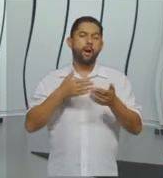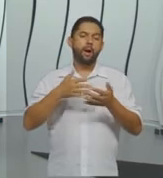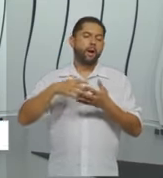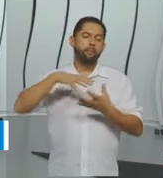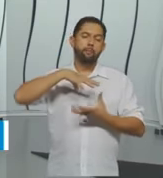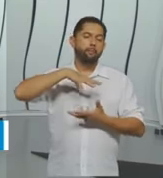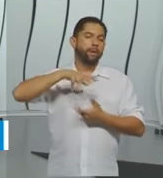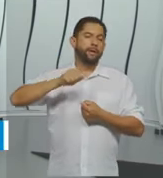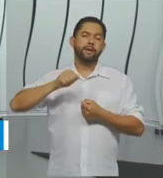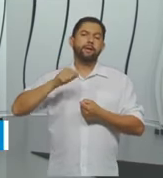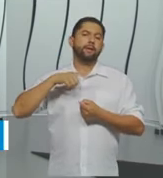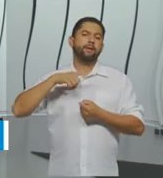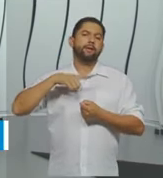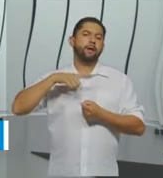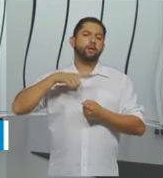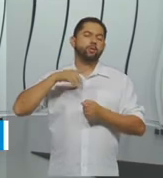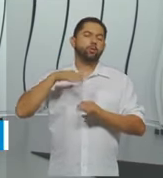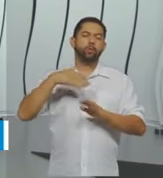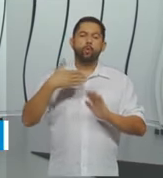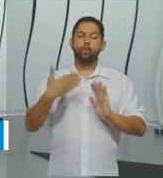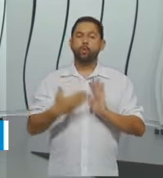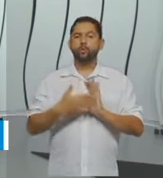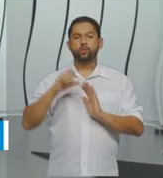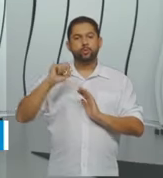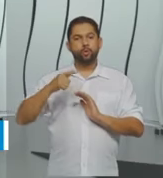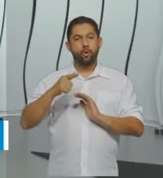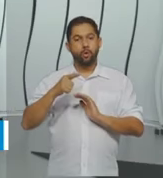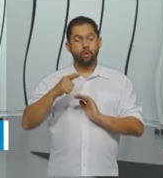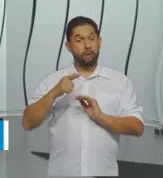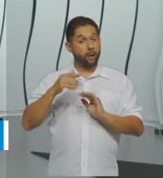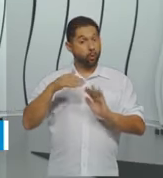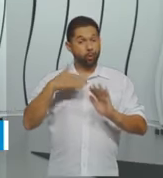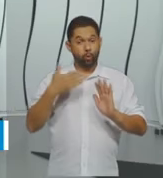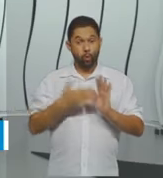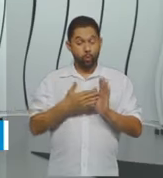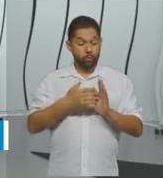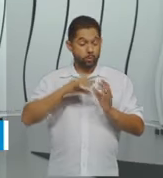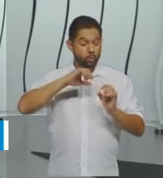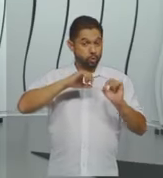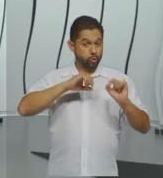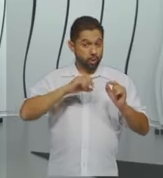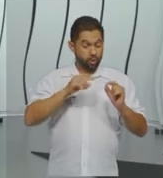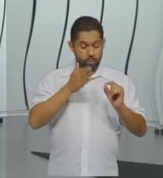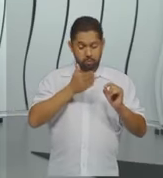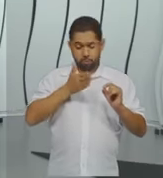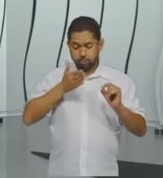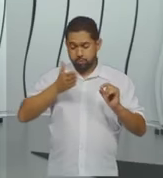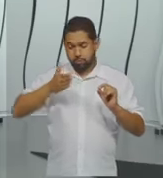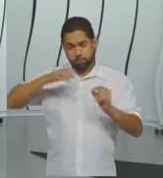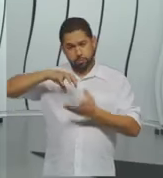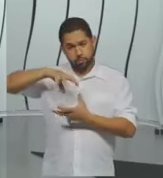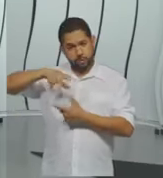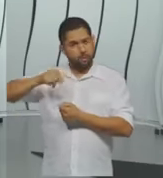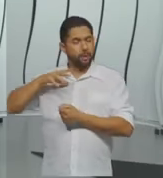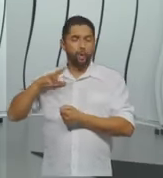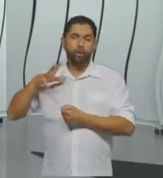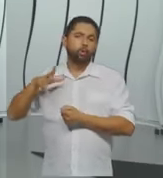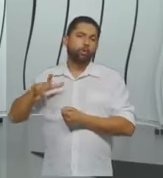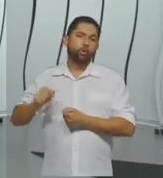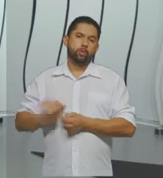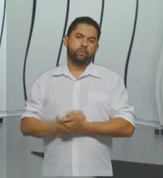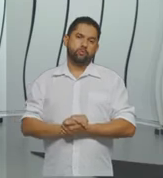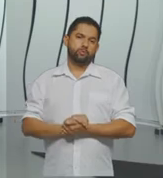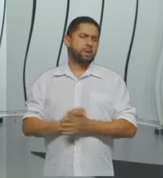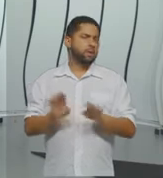tá, pessoal? Vale para Mercúrio, para Vênus, para Marte, para Júpiter, para Saturno, para Urano, para Netuno, até para Plutão, que hoje não